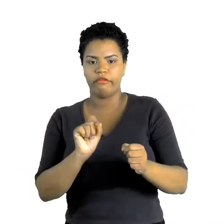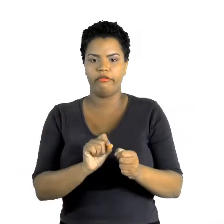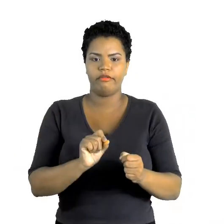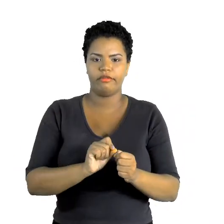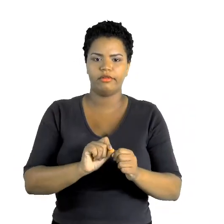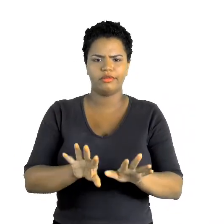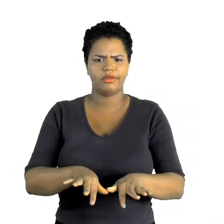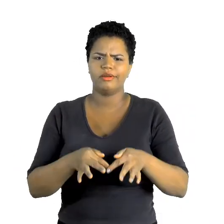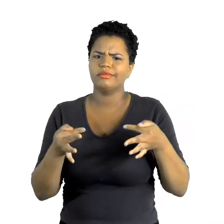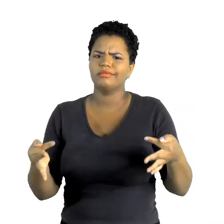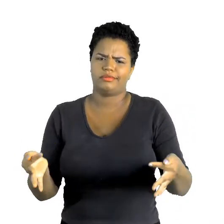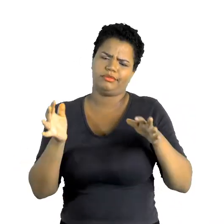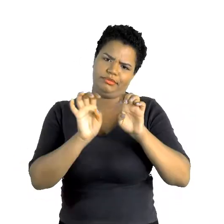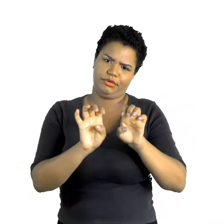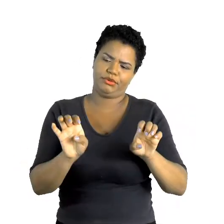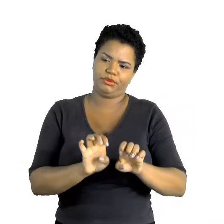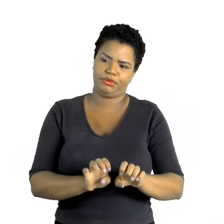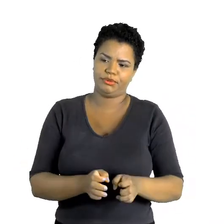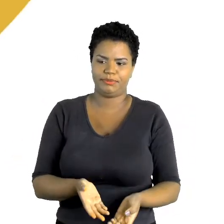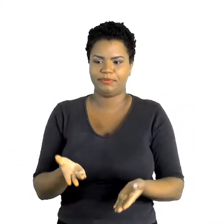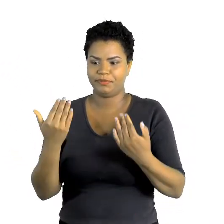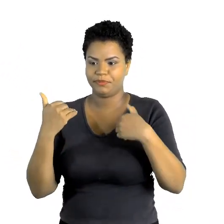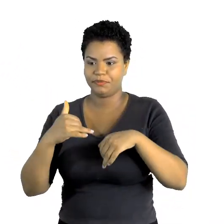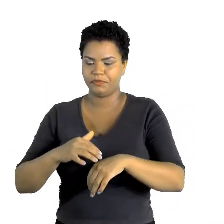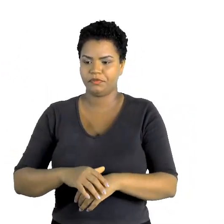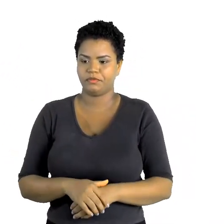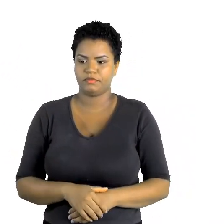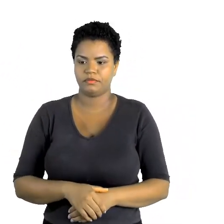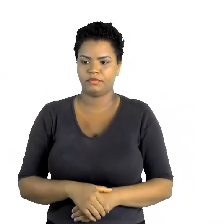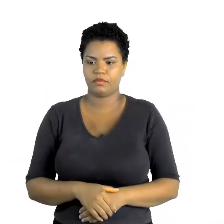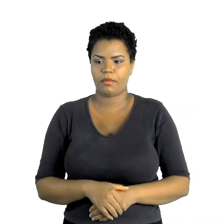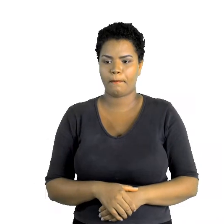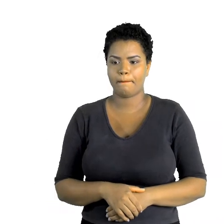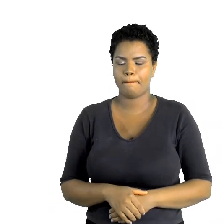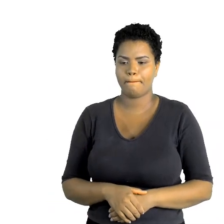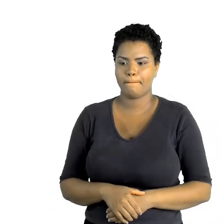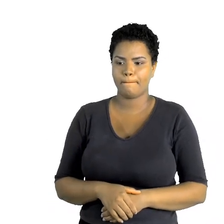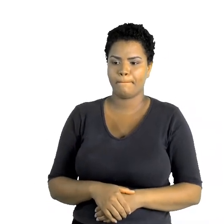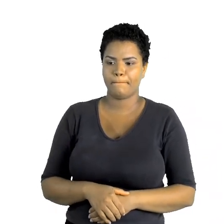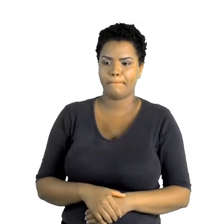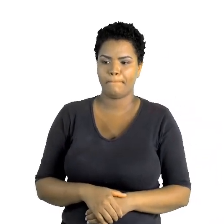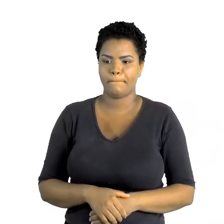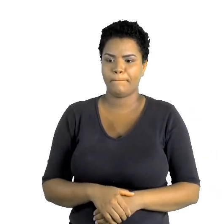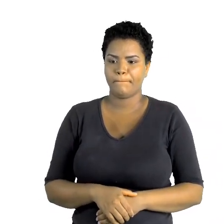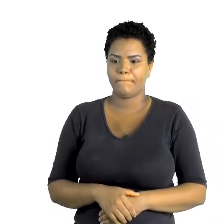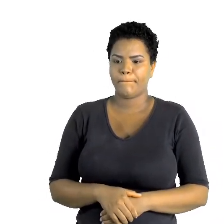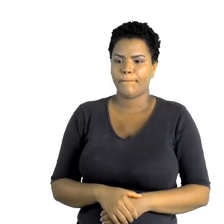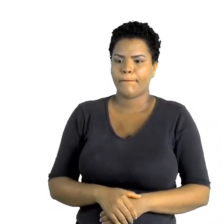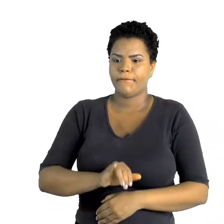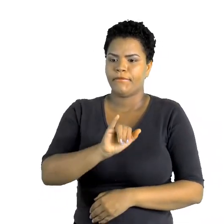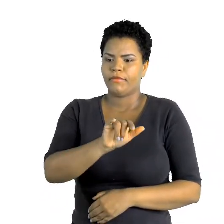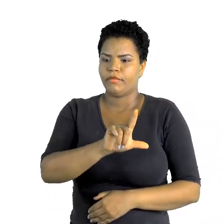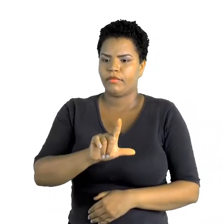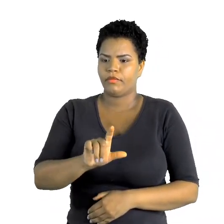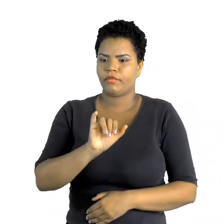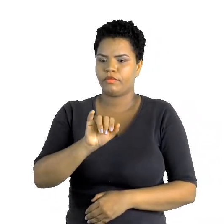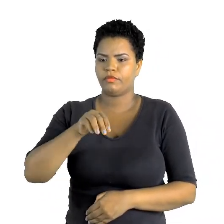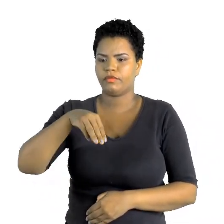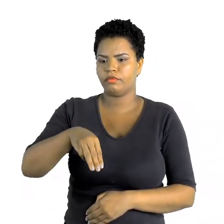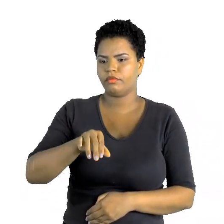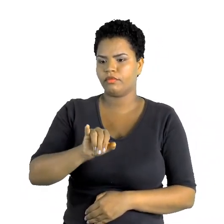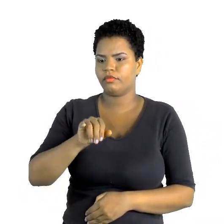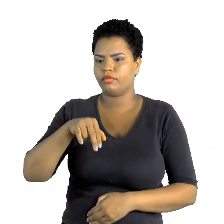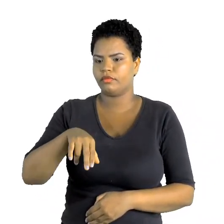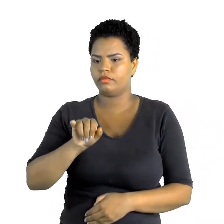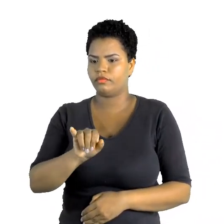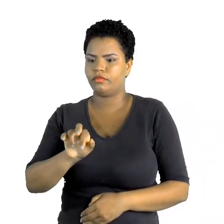simples essa estrutura aí, ok? Let's go. In, il, ian e ear. 4 morfemazinhos aí